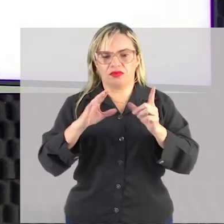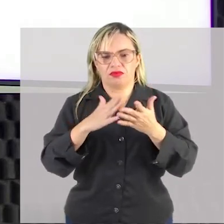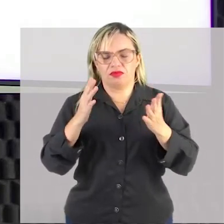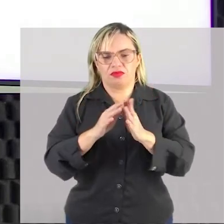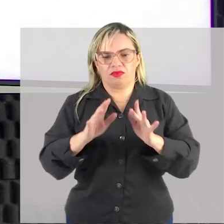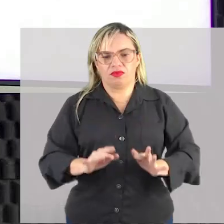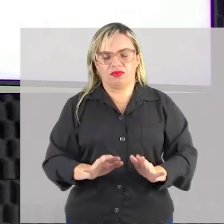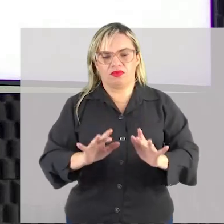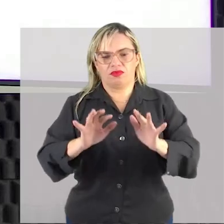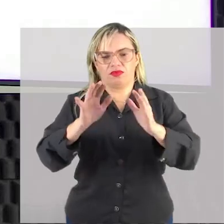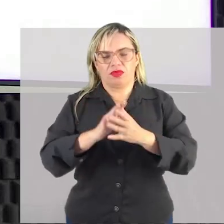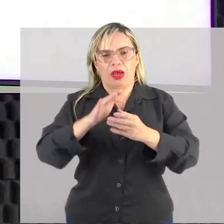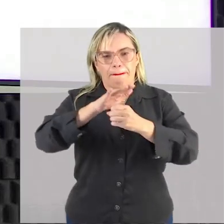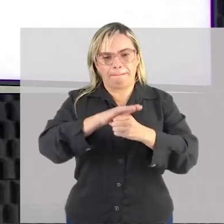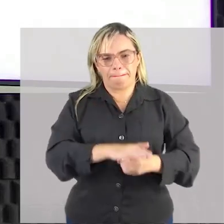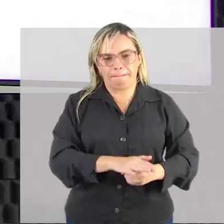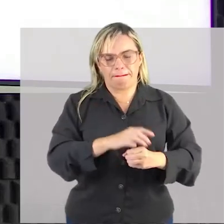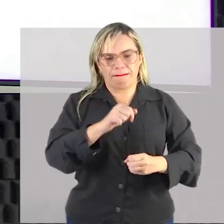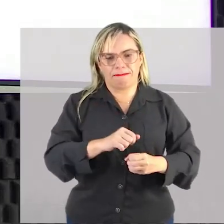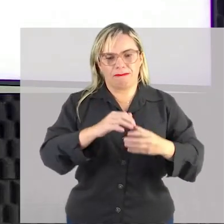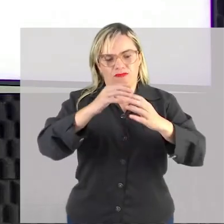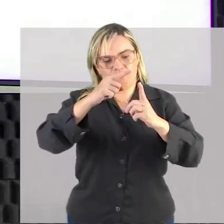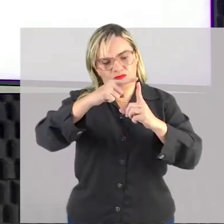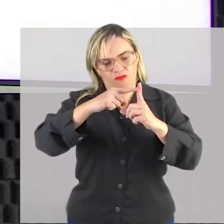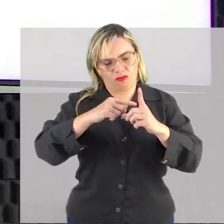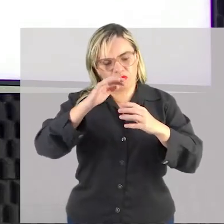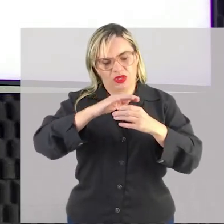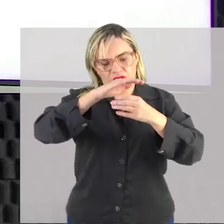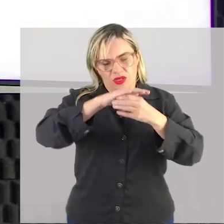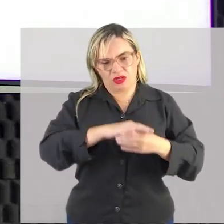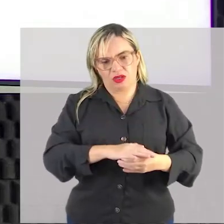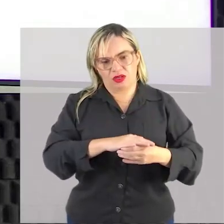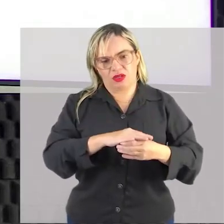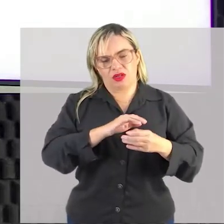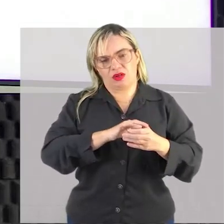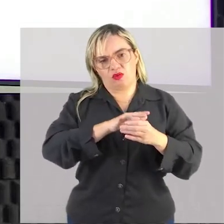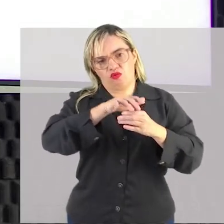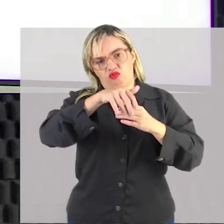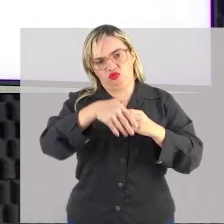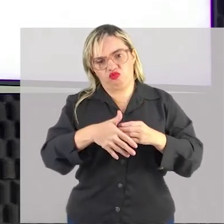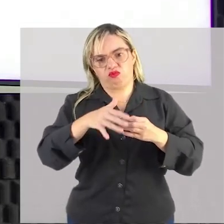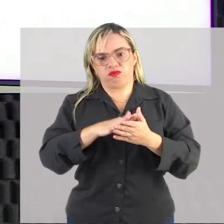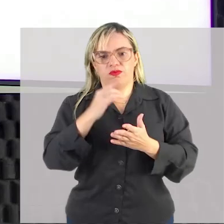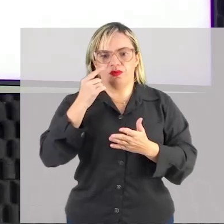Gente, se o gás está indo embora, a pressão está baixando, não está aumentando.